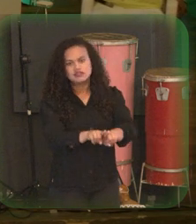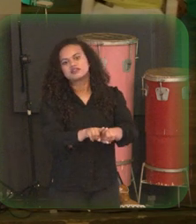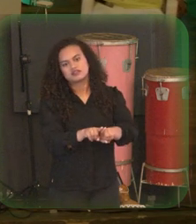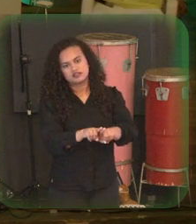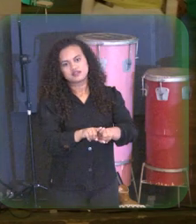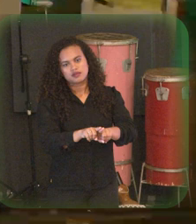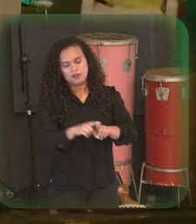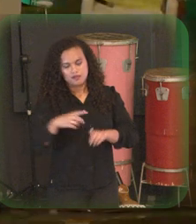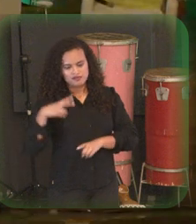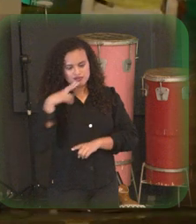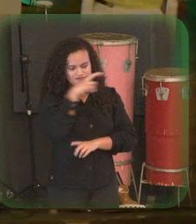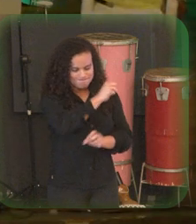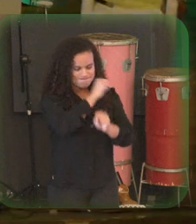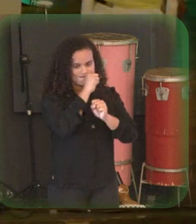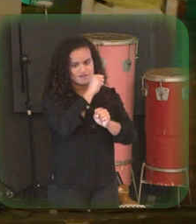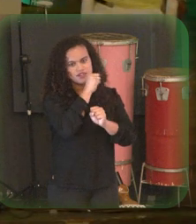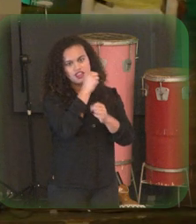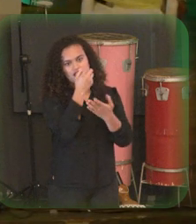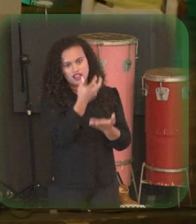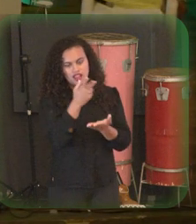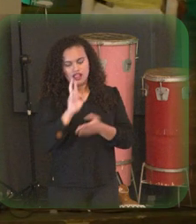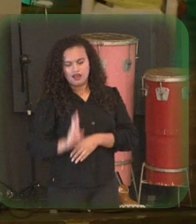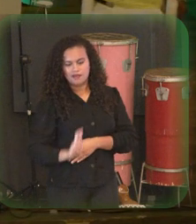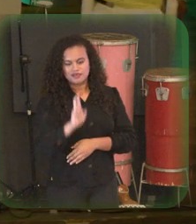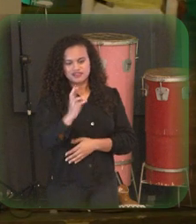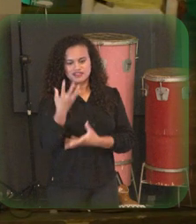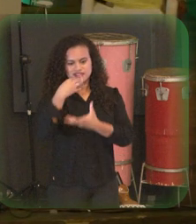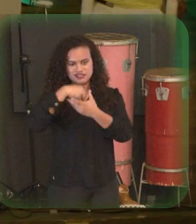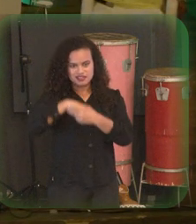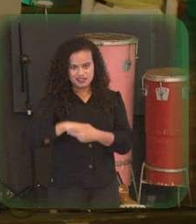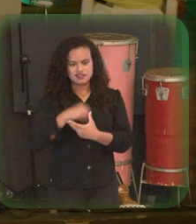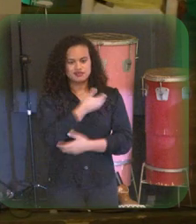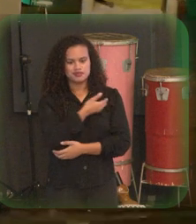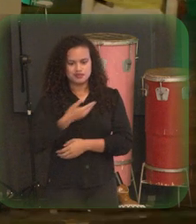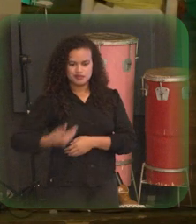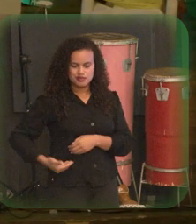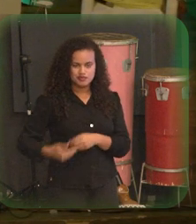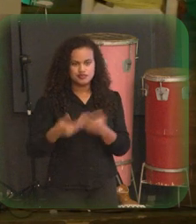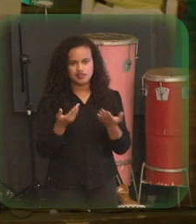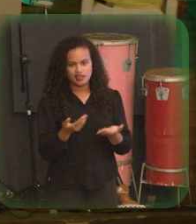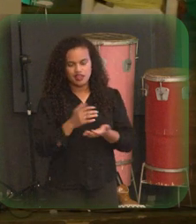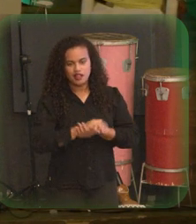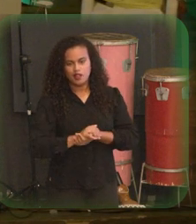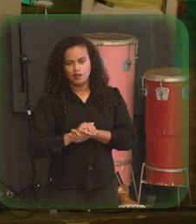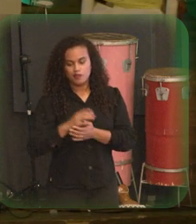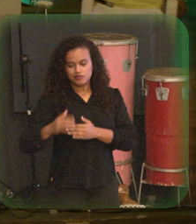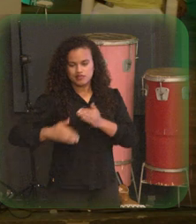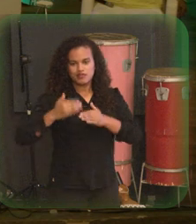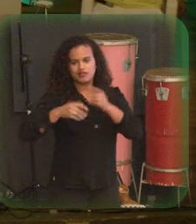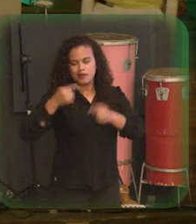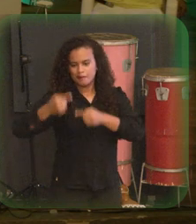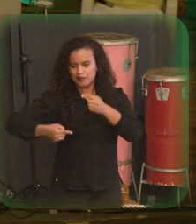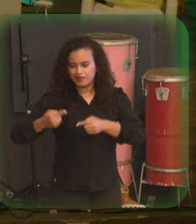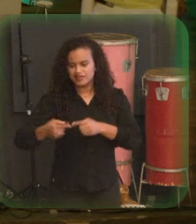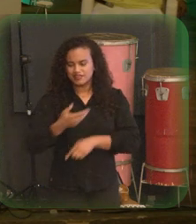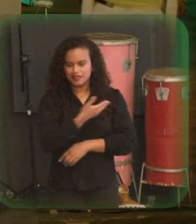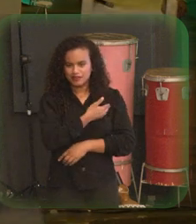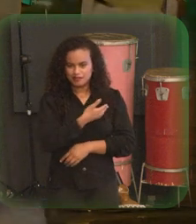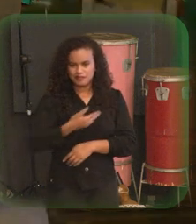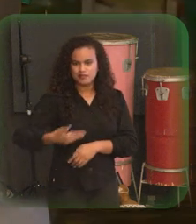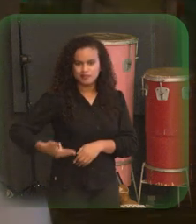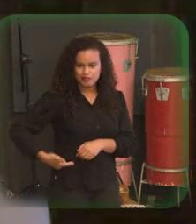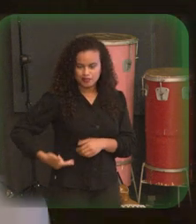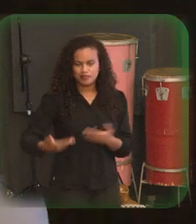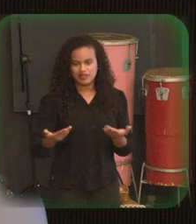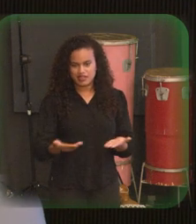para fortalecer essas representatividades dentro do governo, né, desenvolver políticas públicas para aquelas pessoas que, de fato,